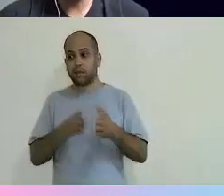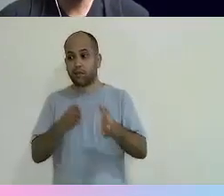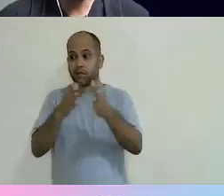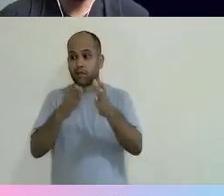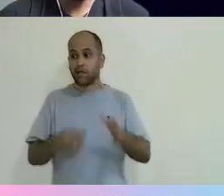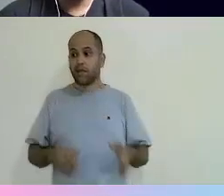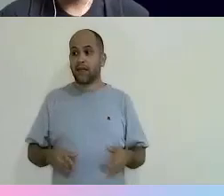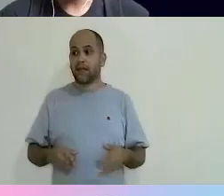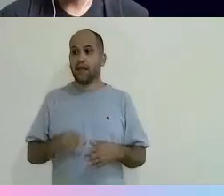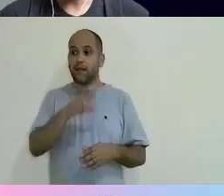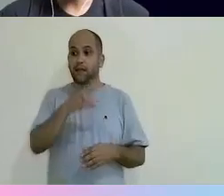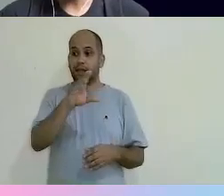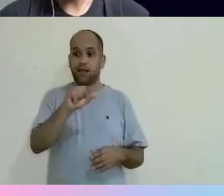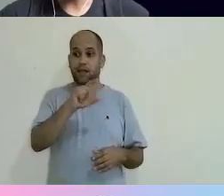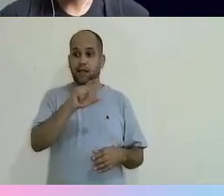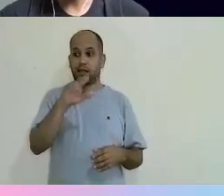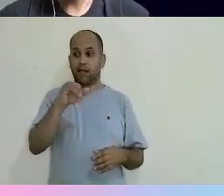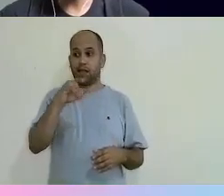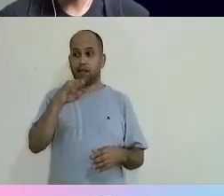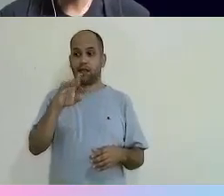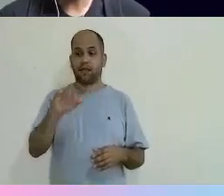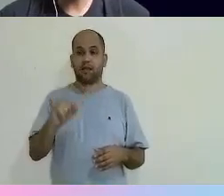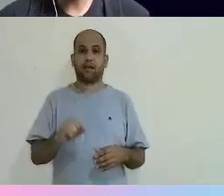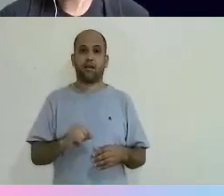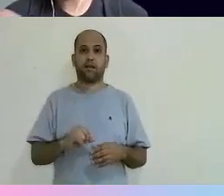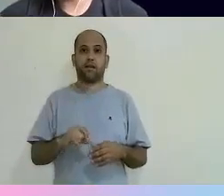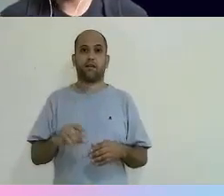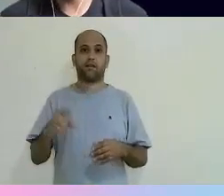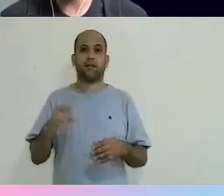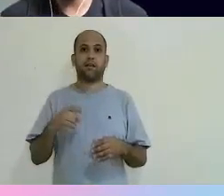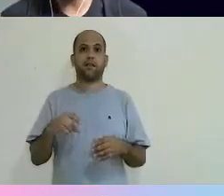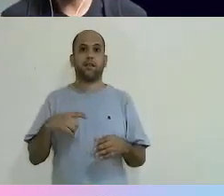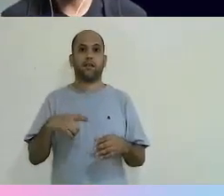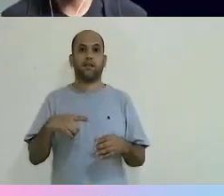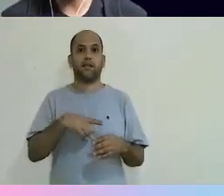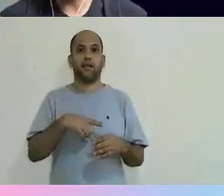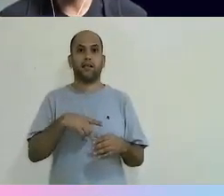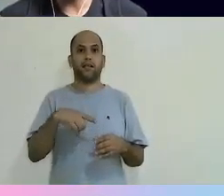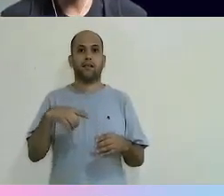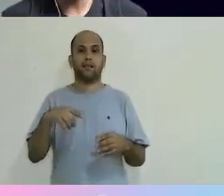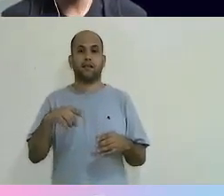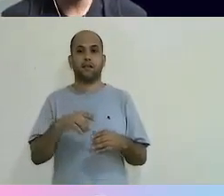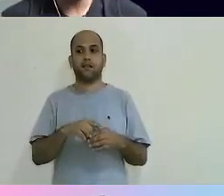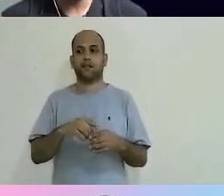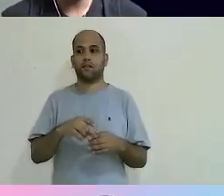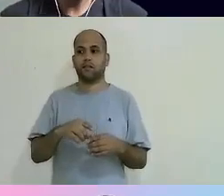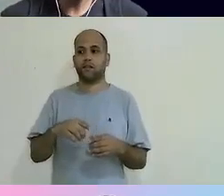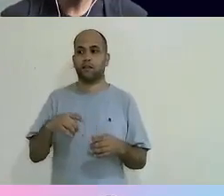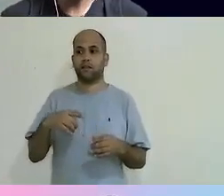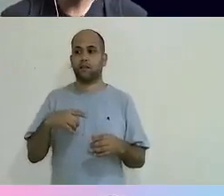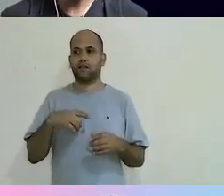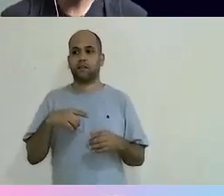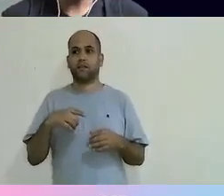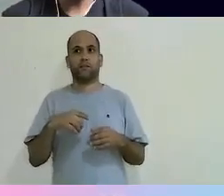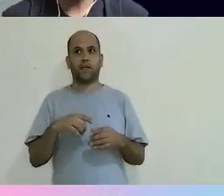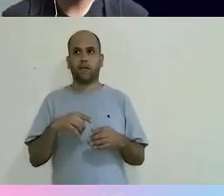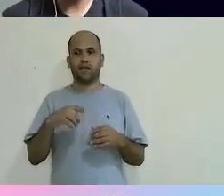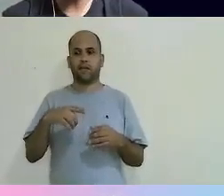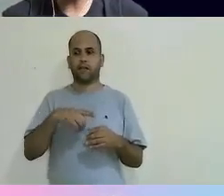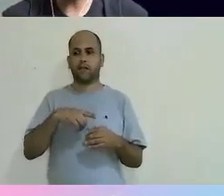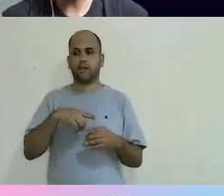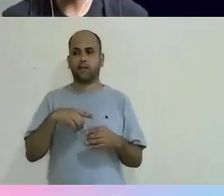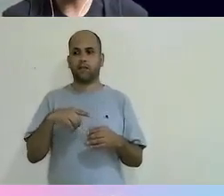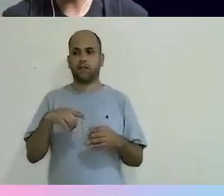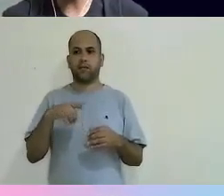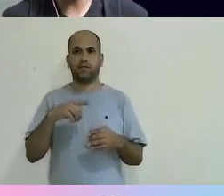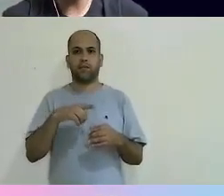direcionar o seu momento e você realmente tomar as ações e as rédeas aí do que você precisa. E por fim a gente traz o